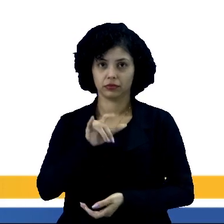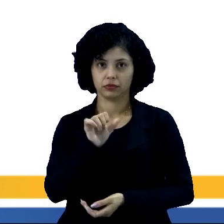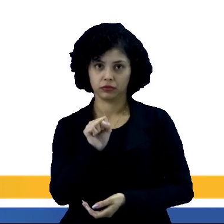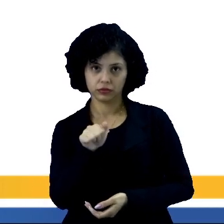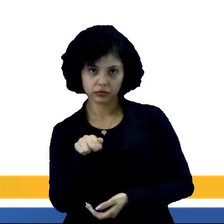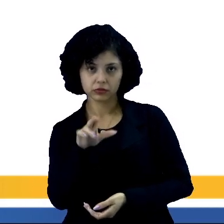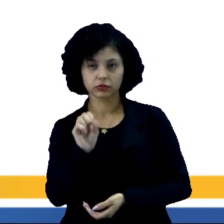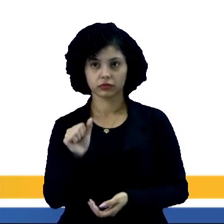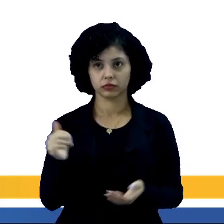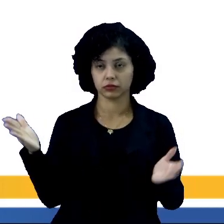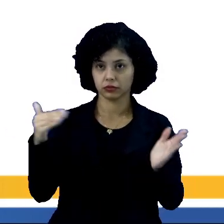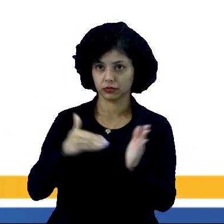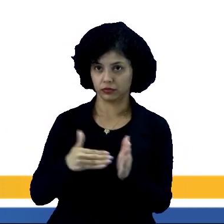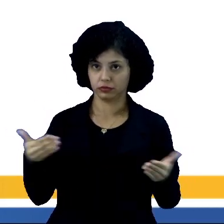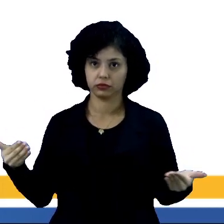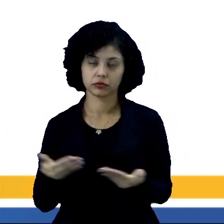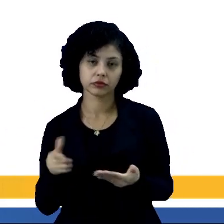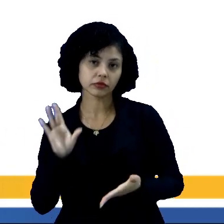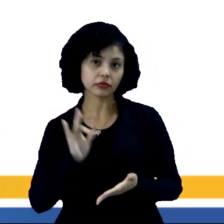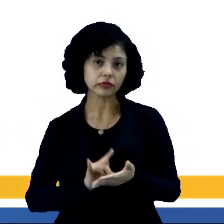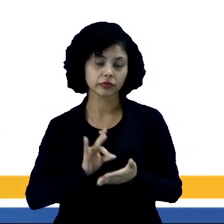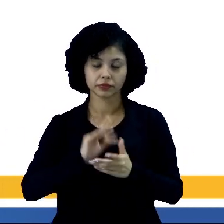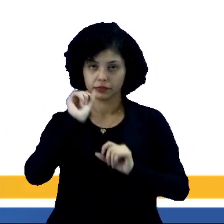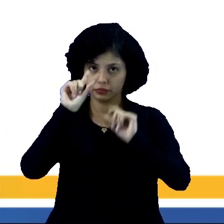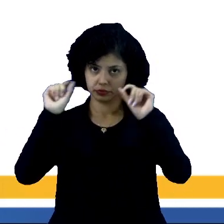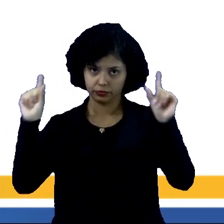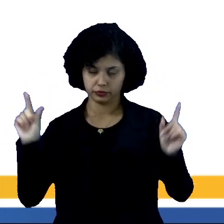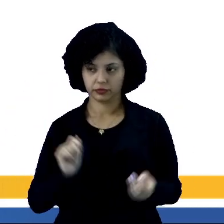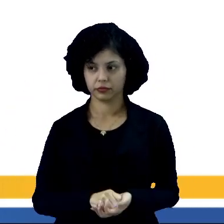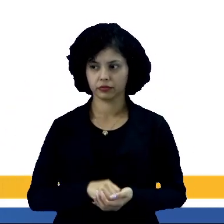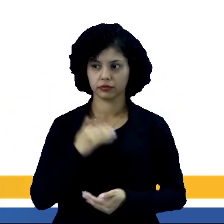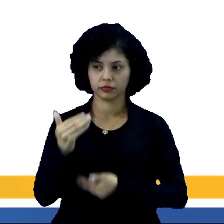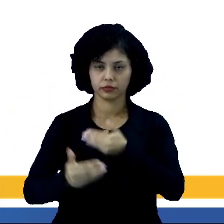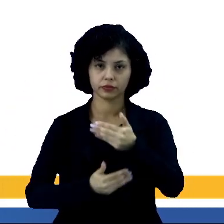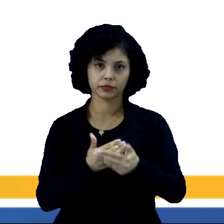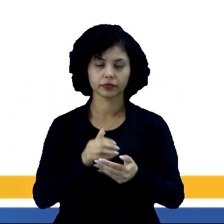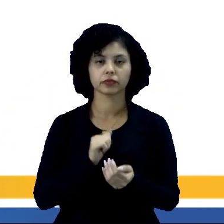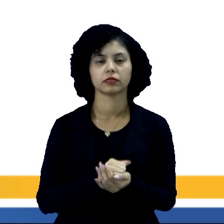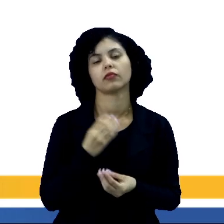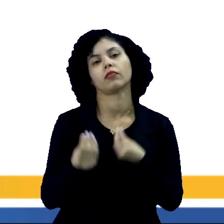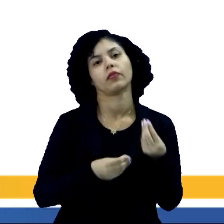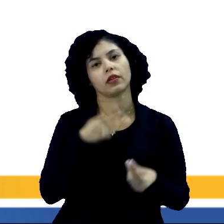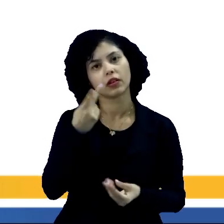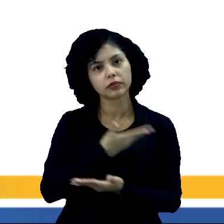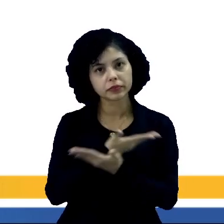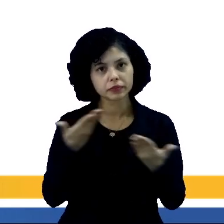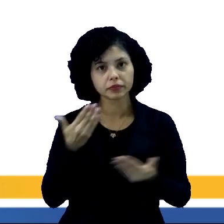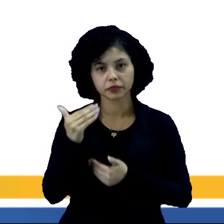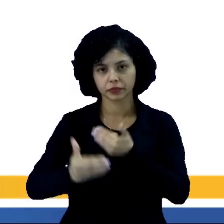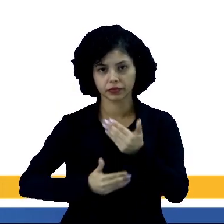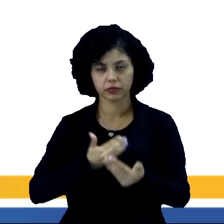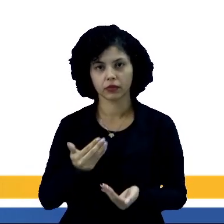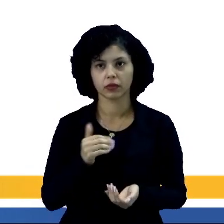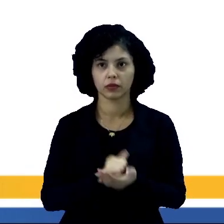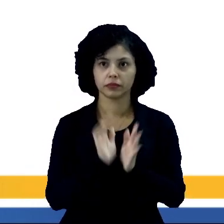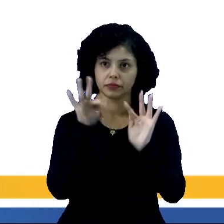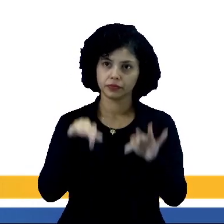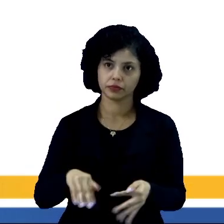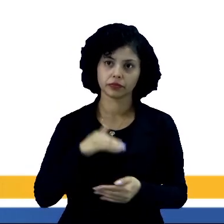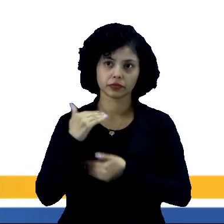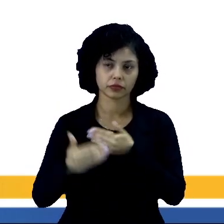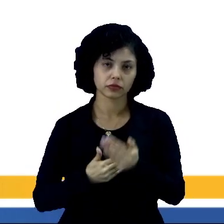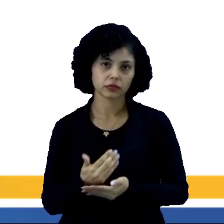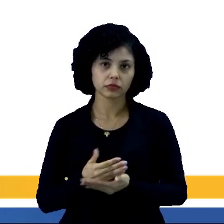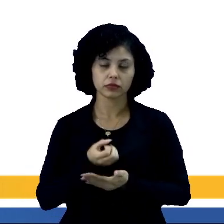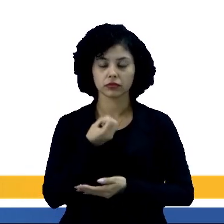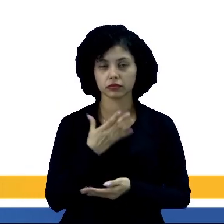densa, até se transformar numa verdadeira estrela. E esse processo, como eu disse para vocês, que o processo de fim é um